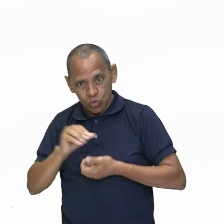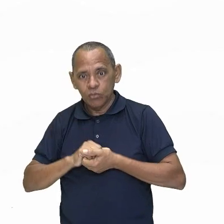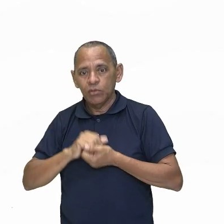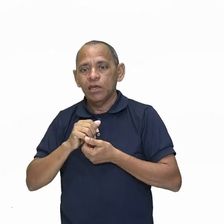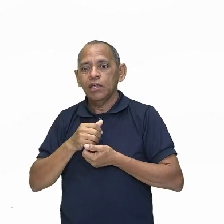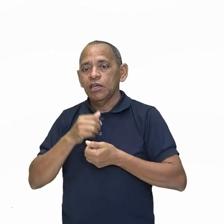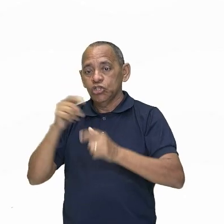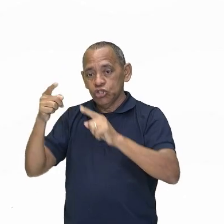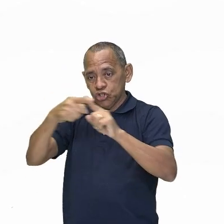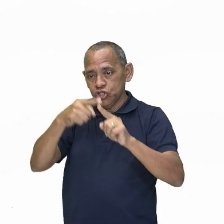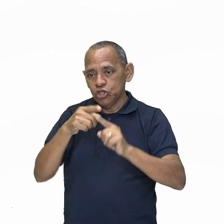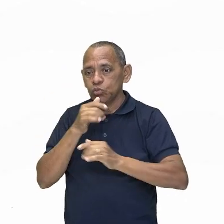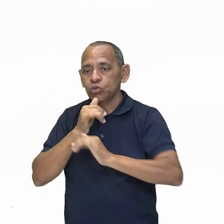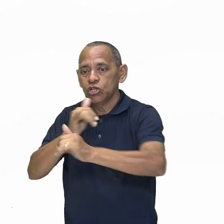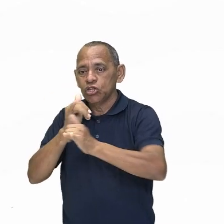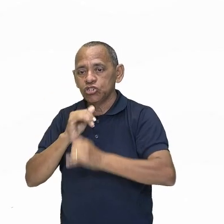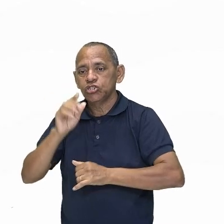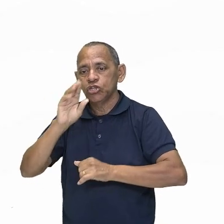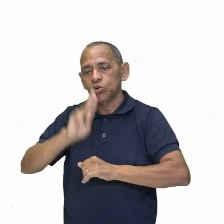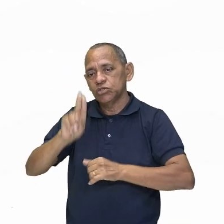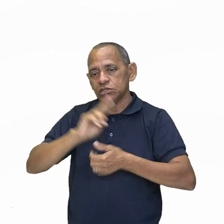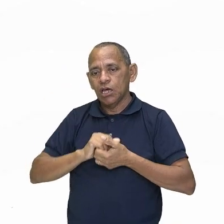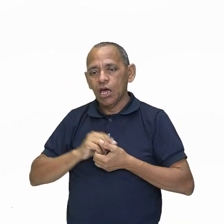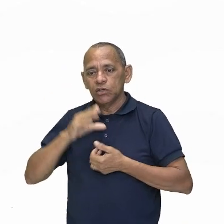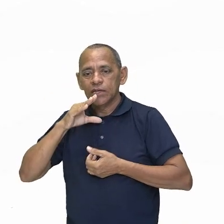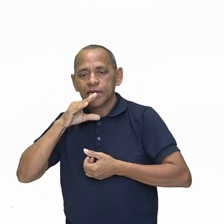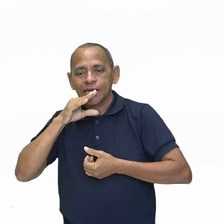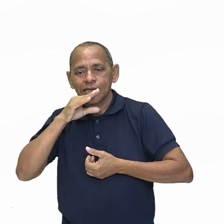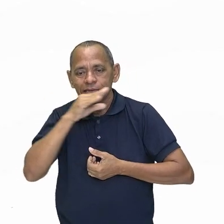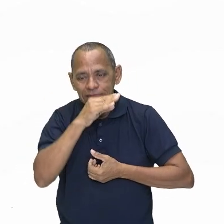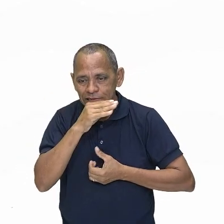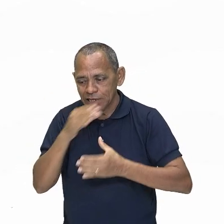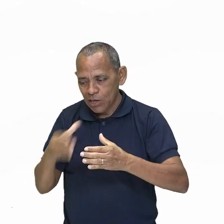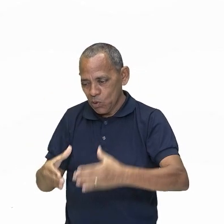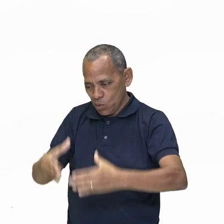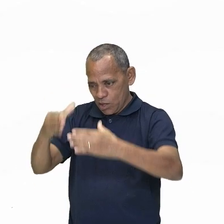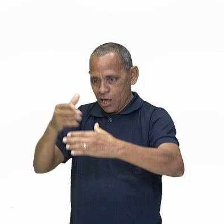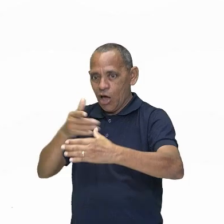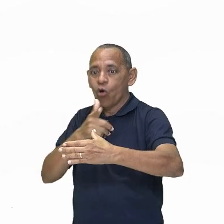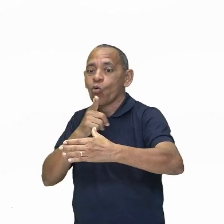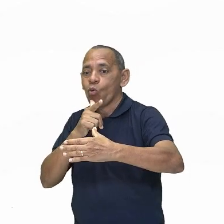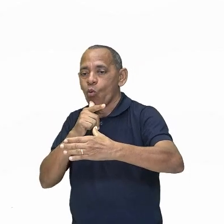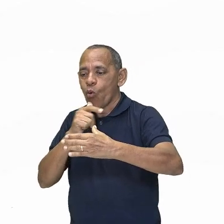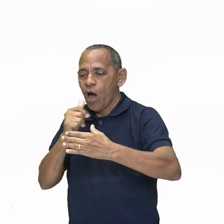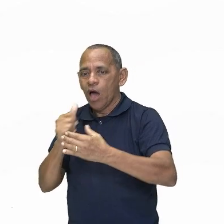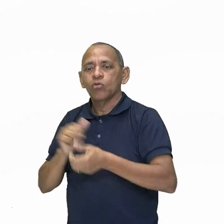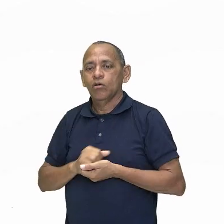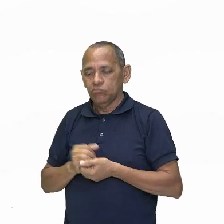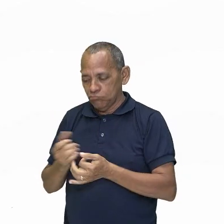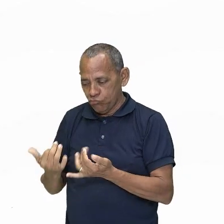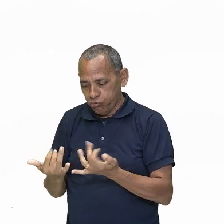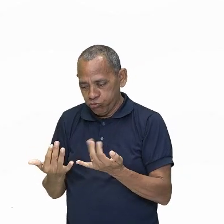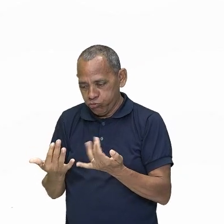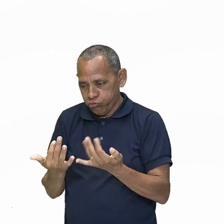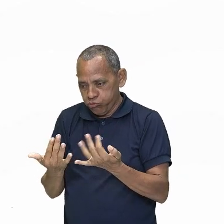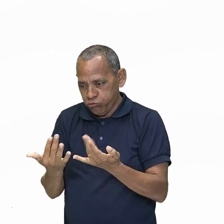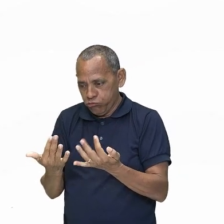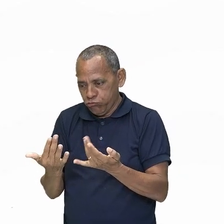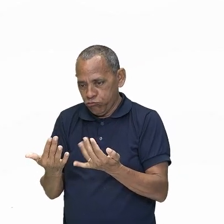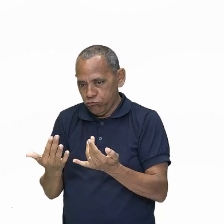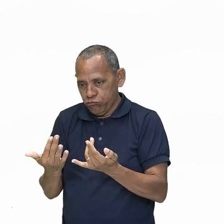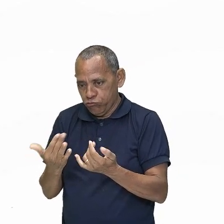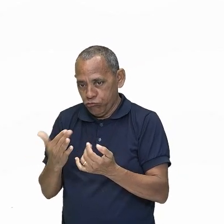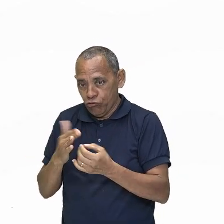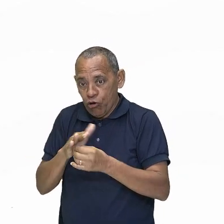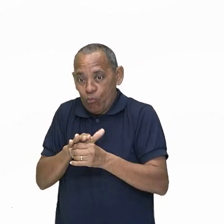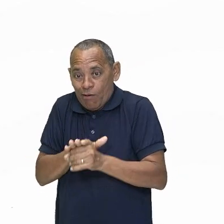é utilizado para aquecer uma caldeira com água, essa água ferve, fica sob pressão, e quando ela sai